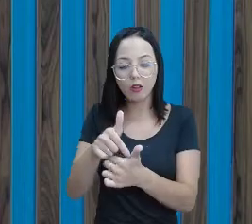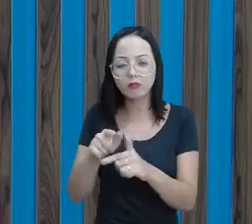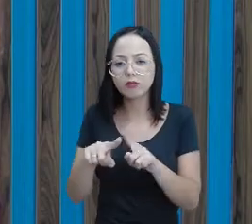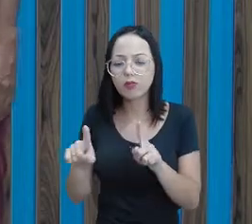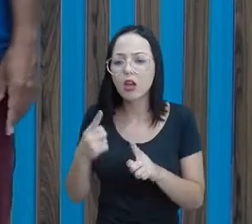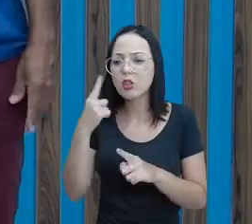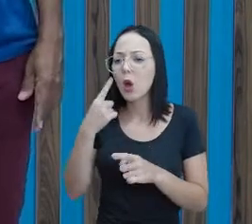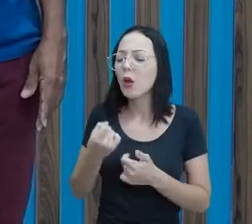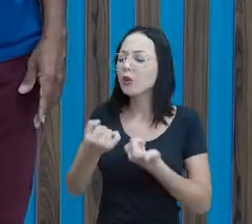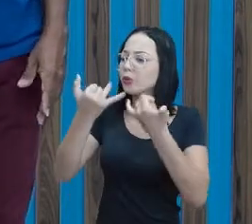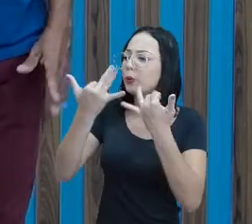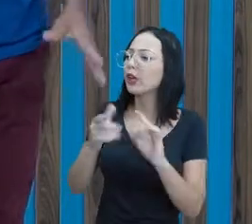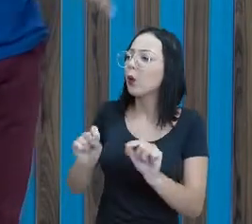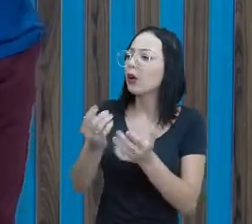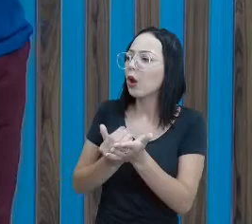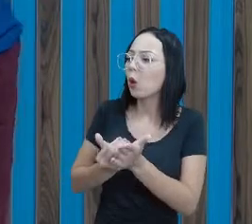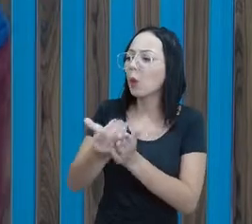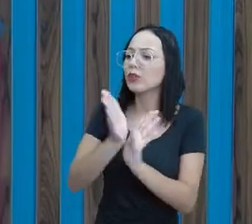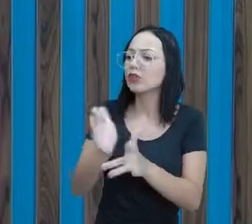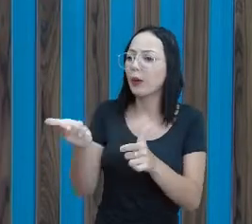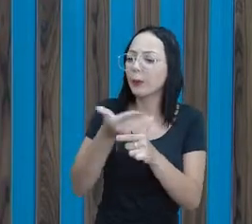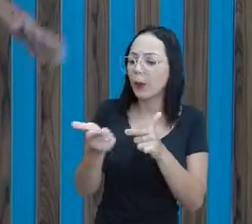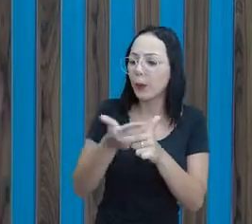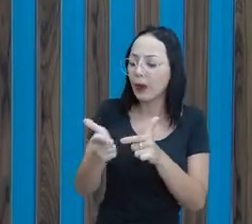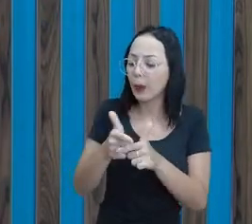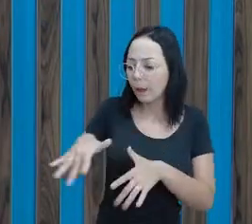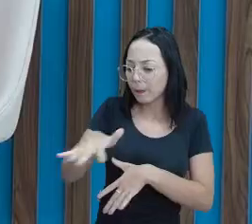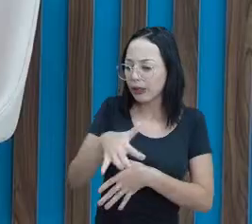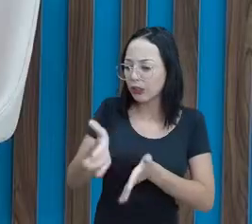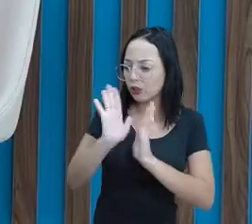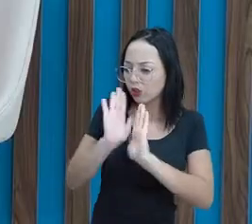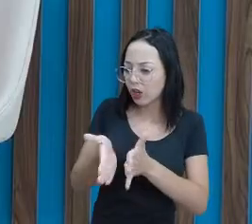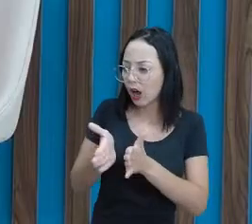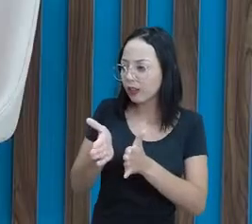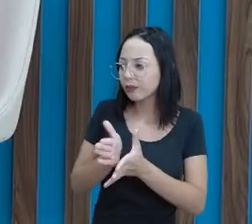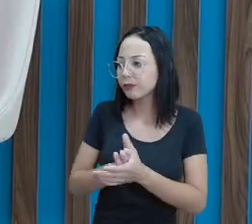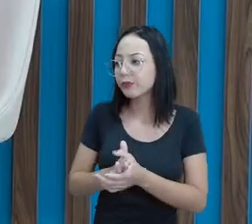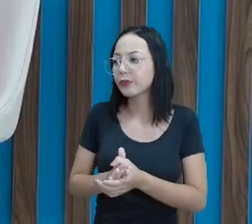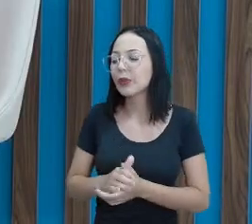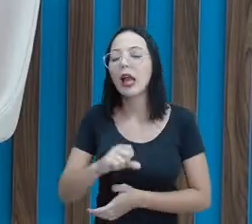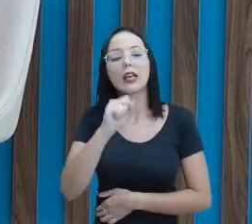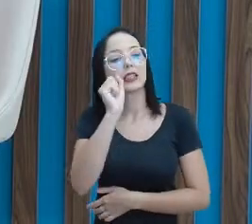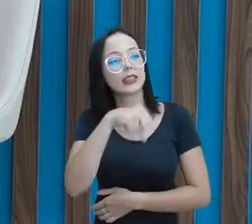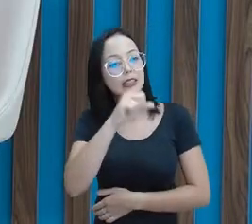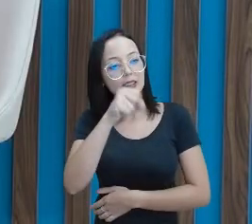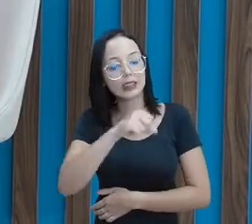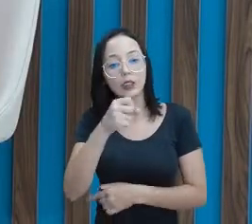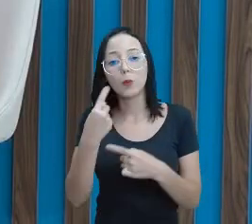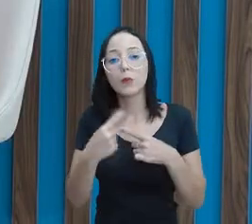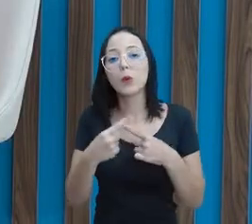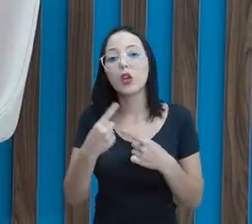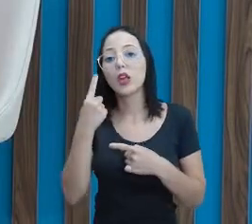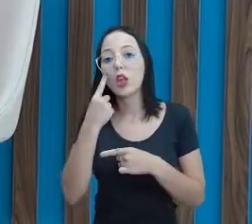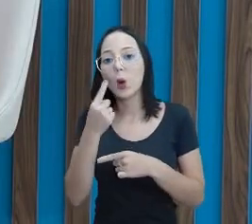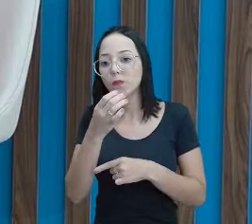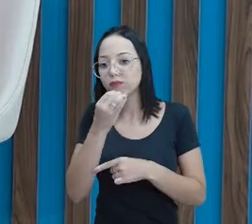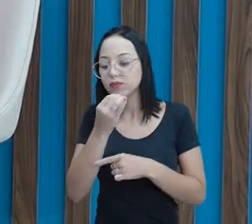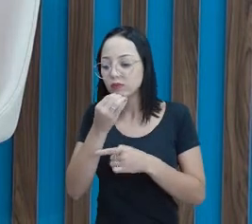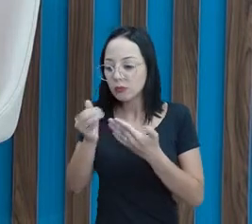Gilson, eu posso dizer que aí começou já um problema ambiental nessa questão aí, professor? Com certeza, né? Quando a gente tem o avanço,